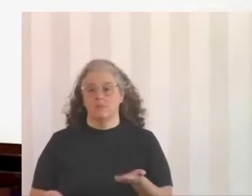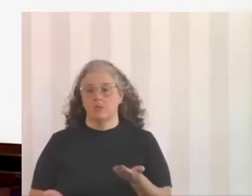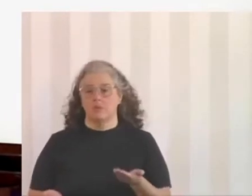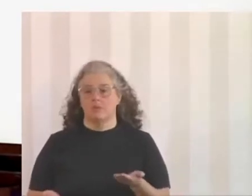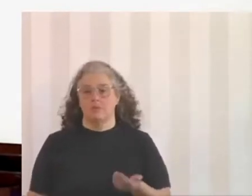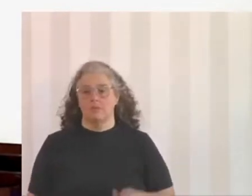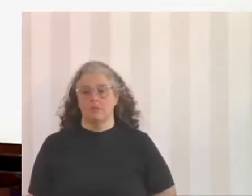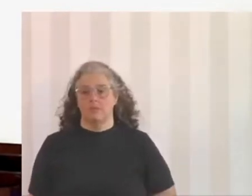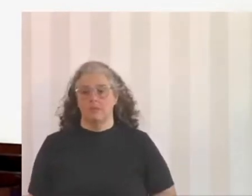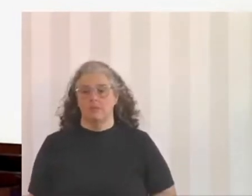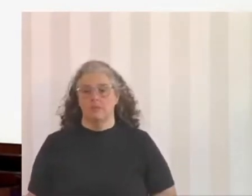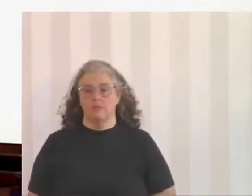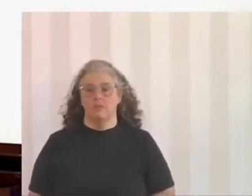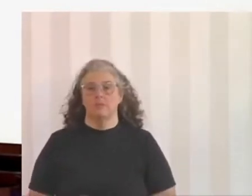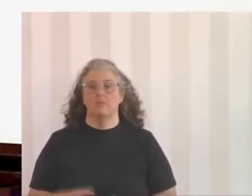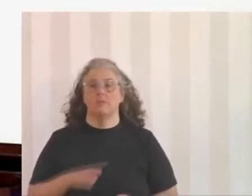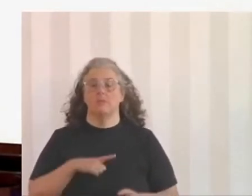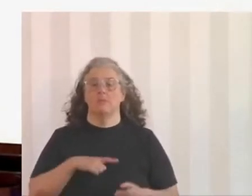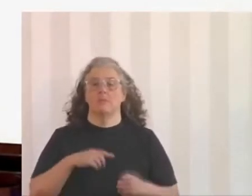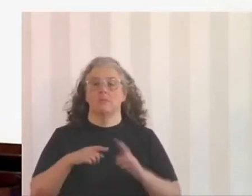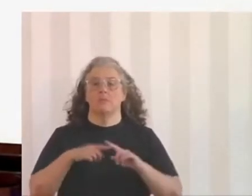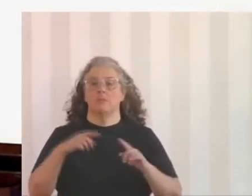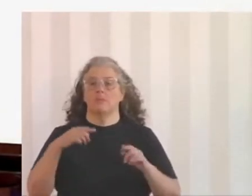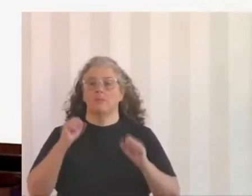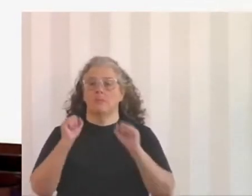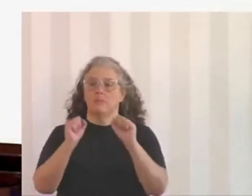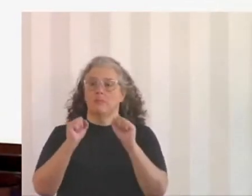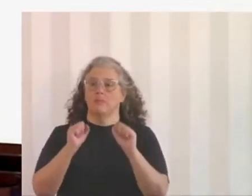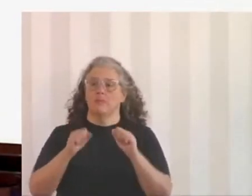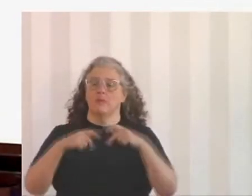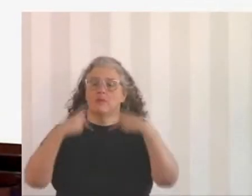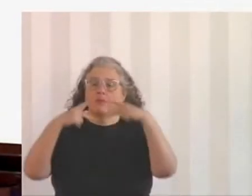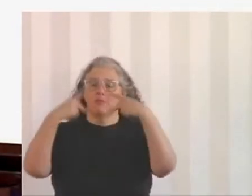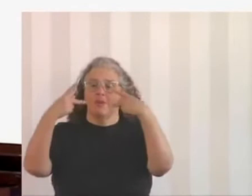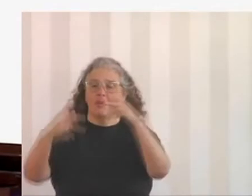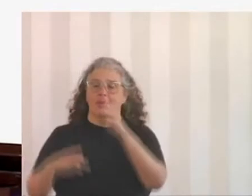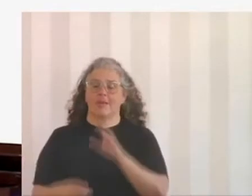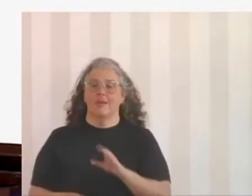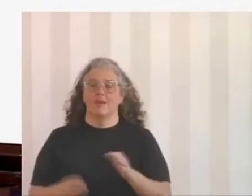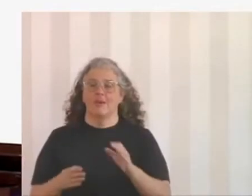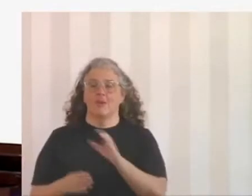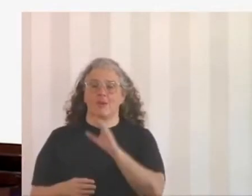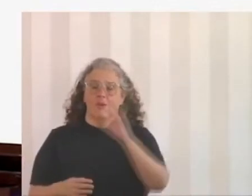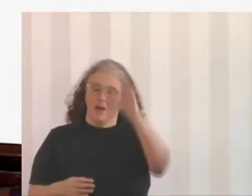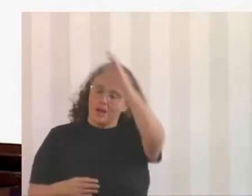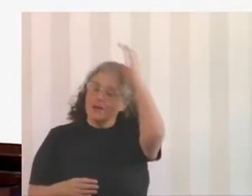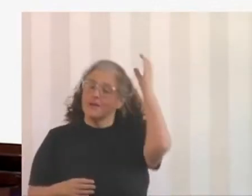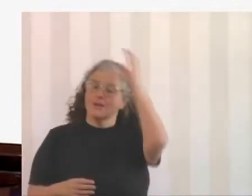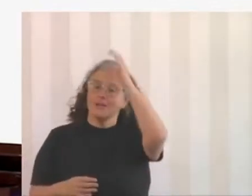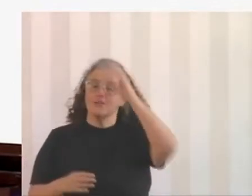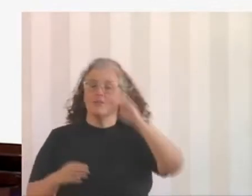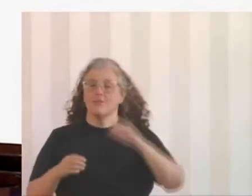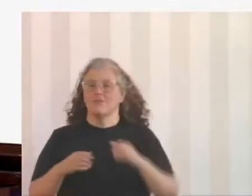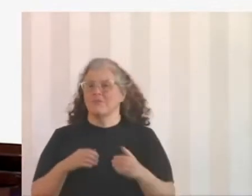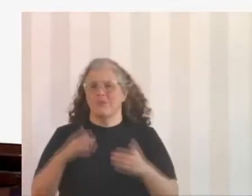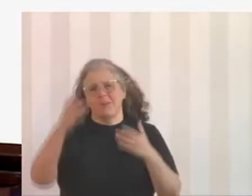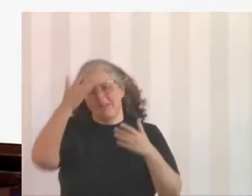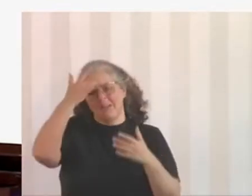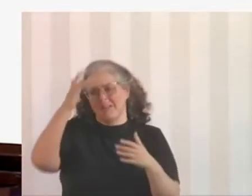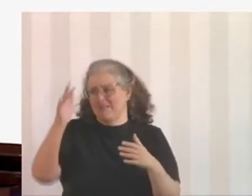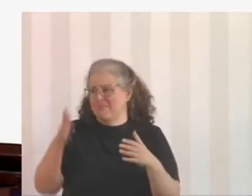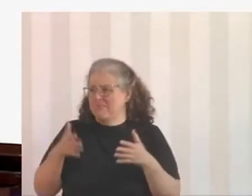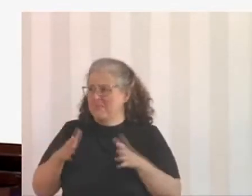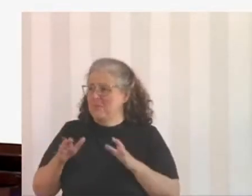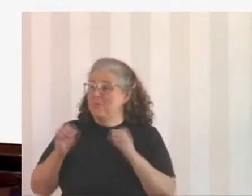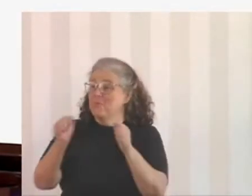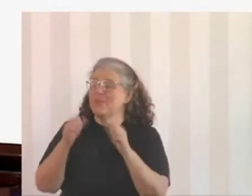17, Paulo vai falar daqueles que pregam a Cristo por discórdia, insinceramente julgando